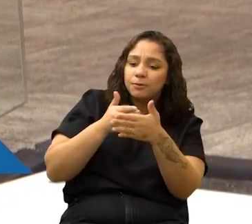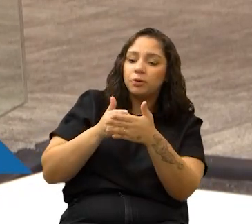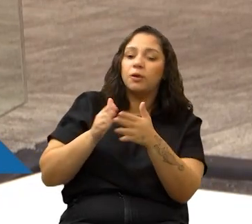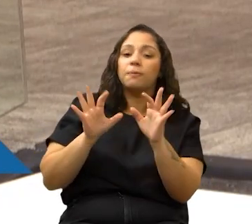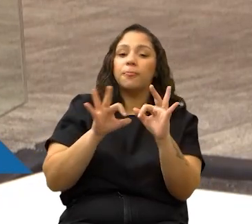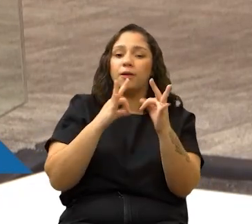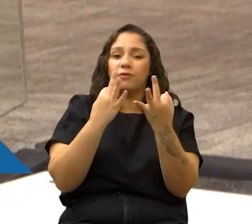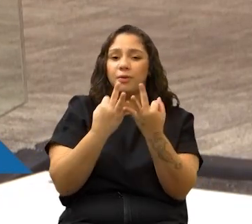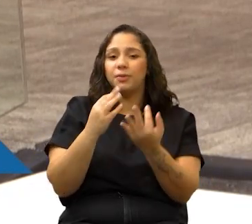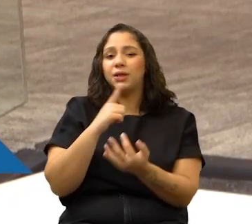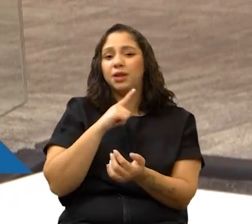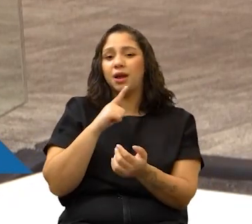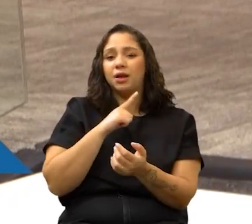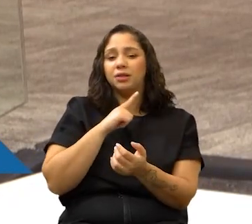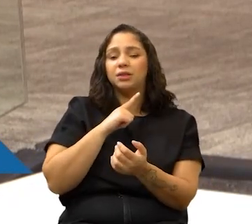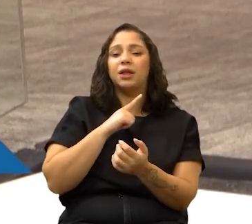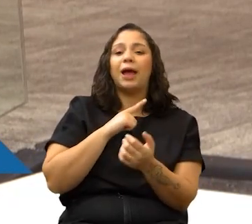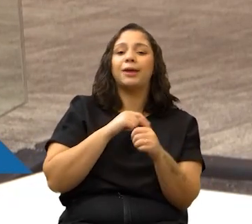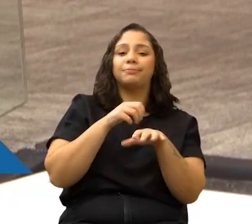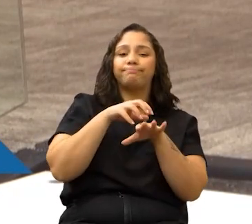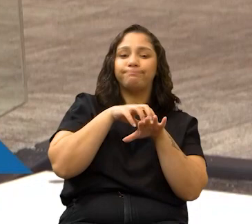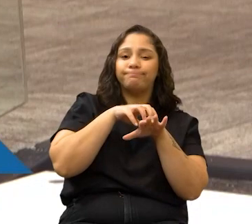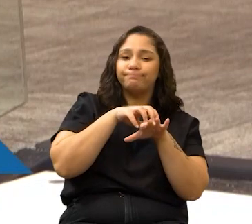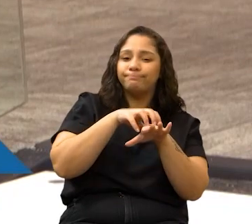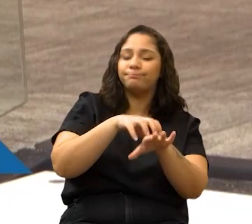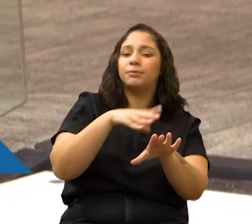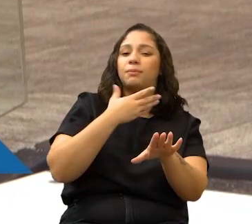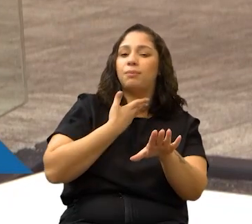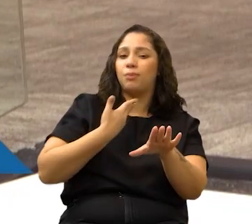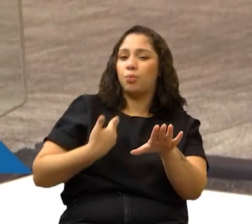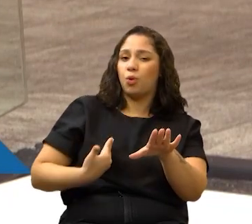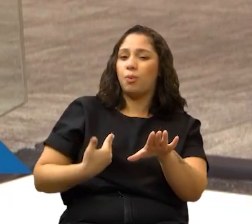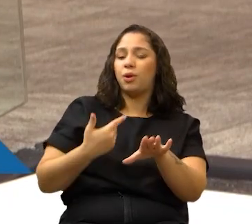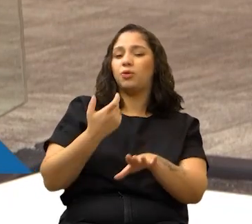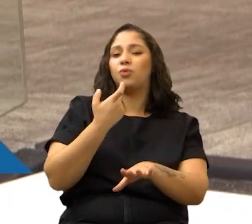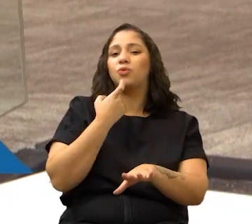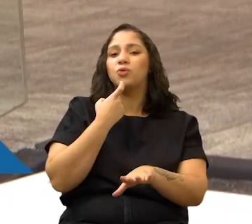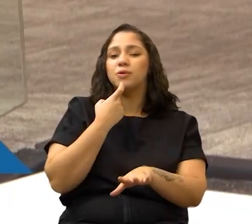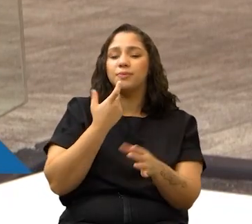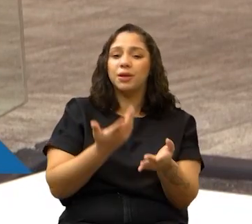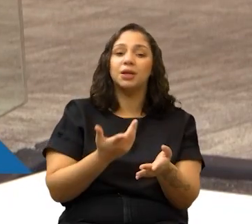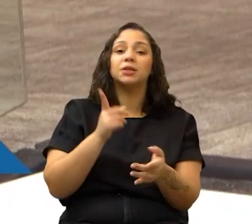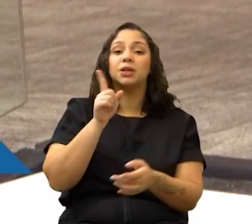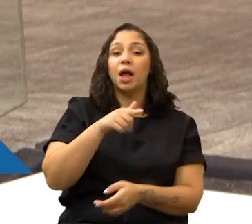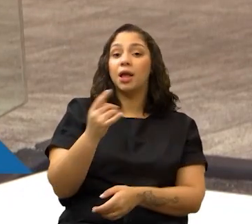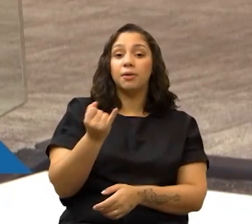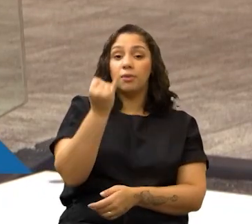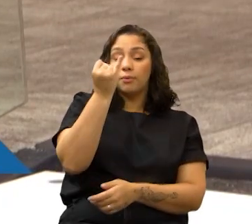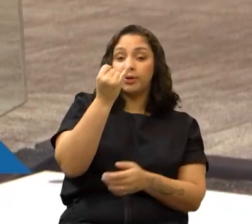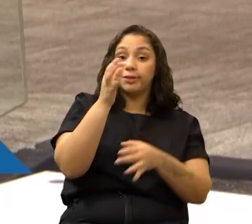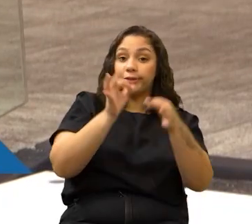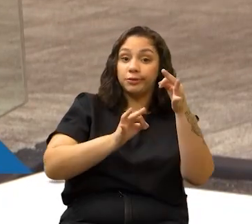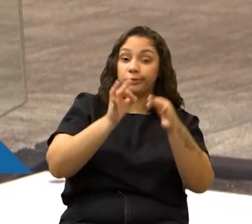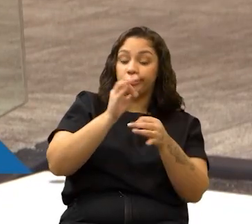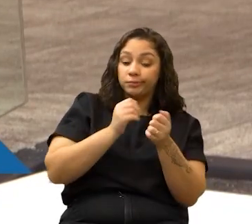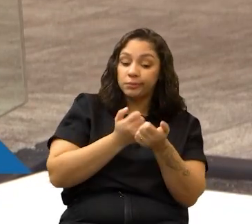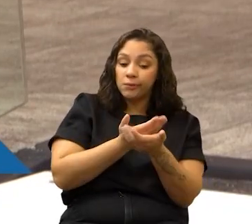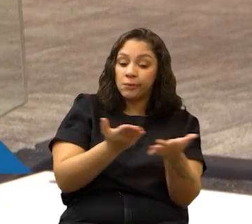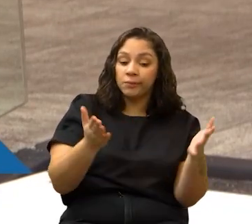famílias encontram no transporte público da cidade, eu acho que é muito importante para que a gente faça essa justiça